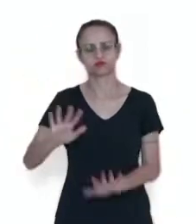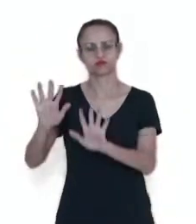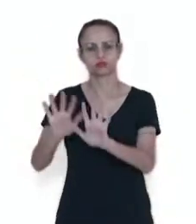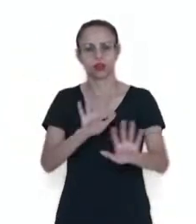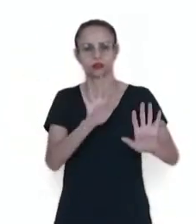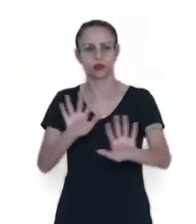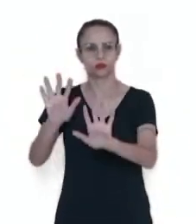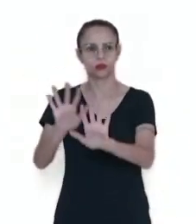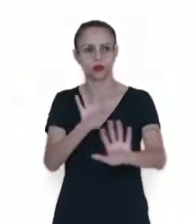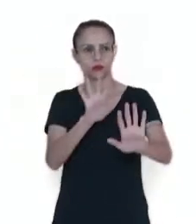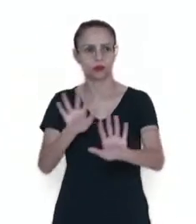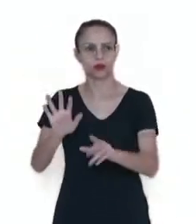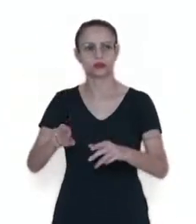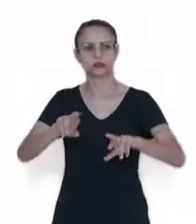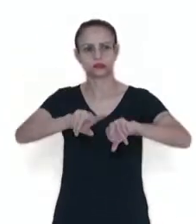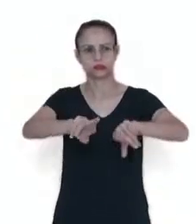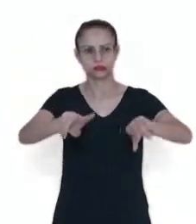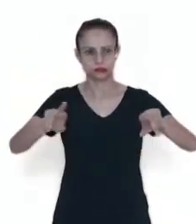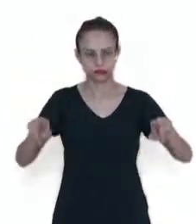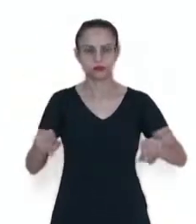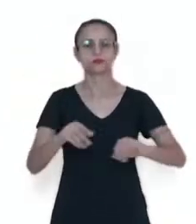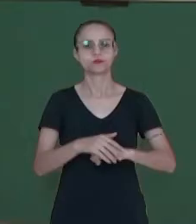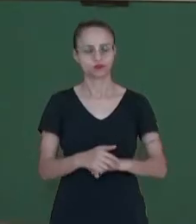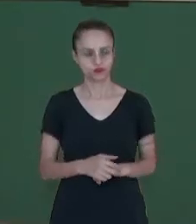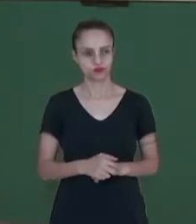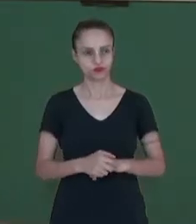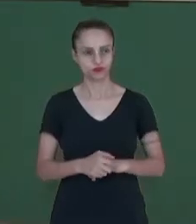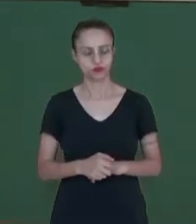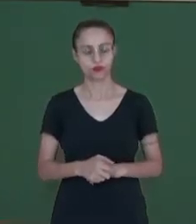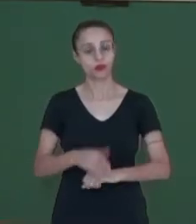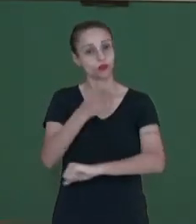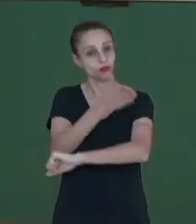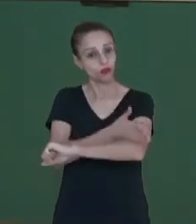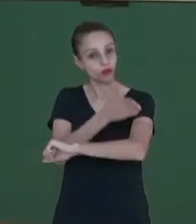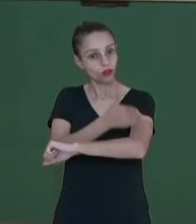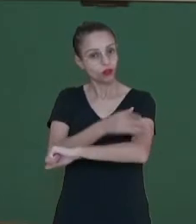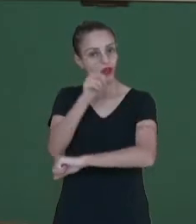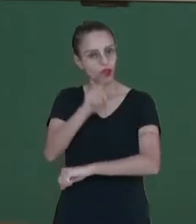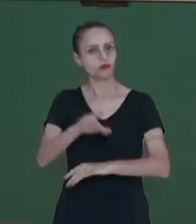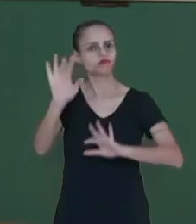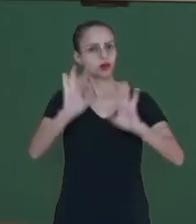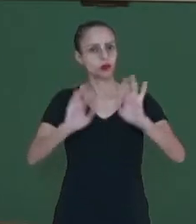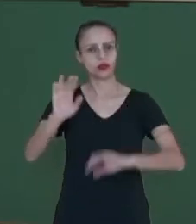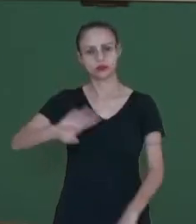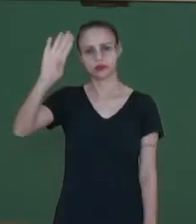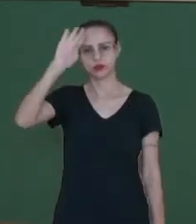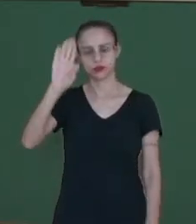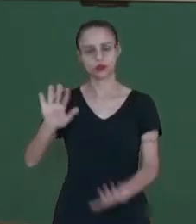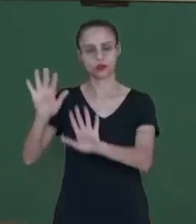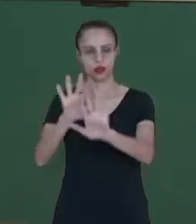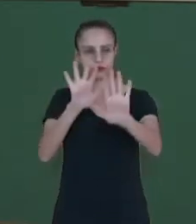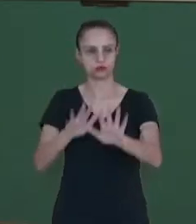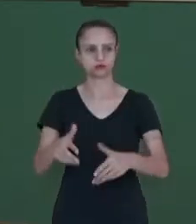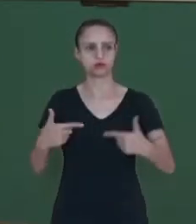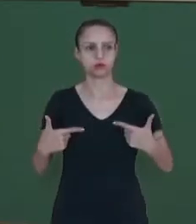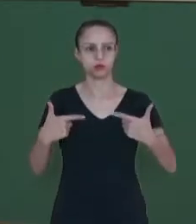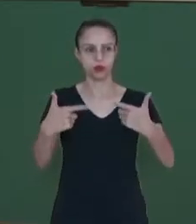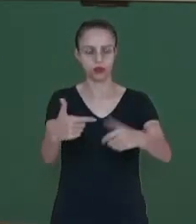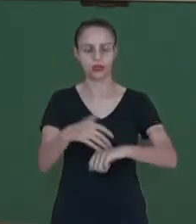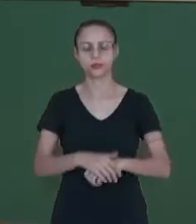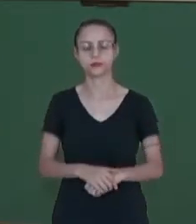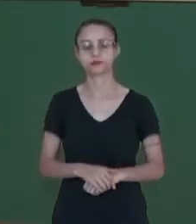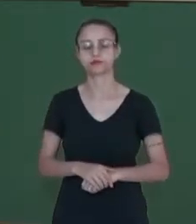né, esgrima, equitação, arco e flecha, lutas. Lá na Idade Média era para preparar soldados para a guerra. Na